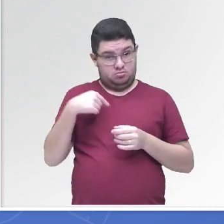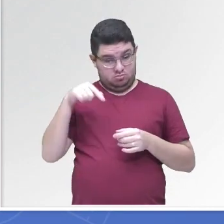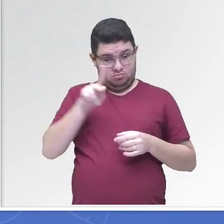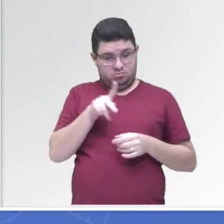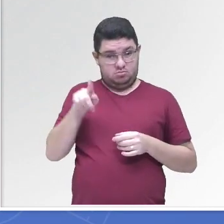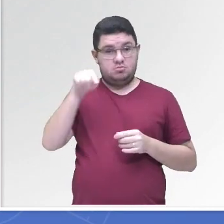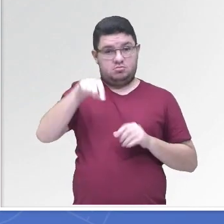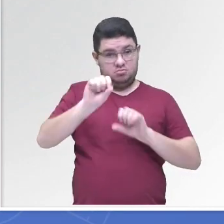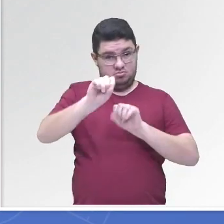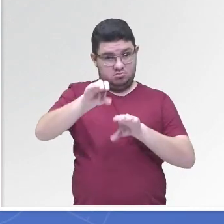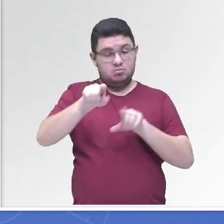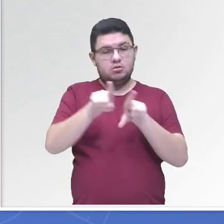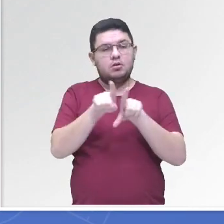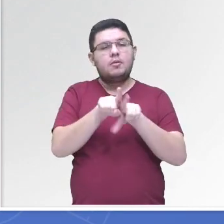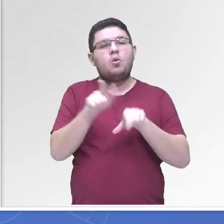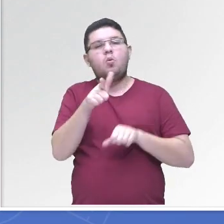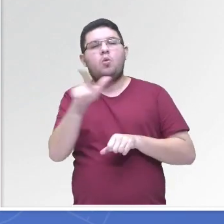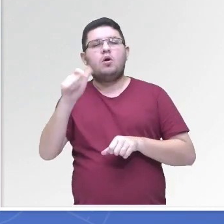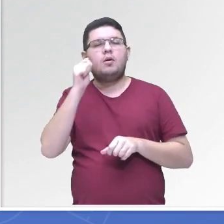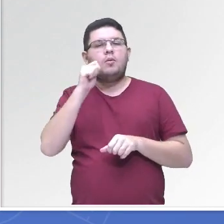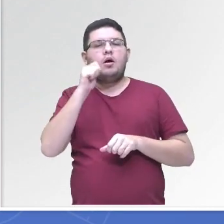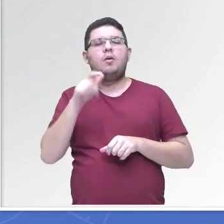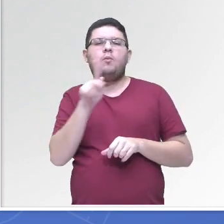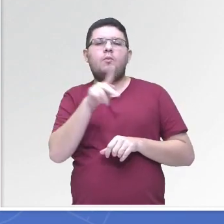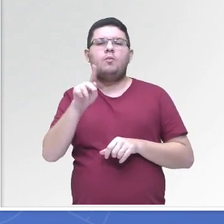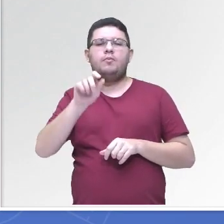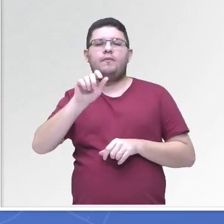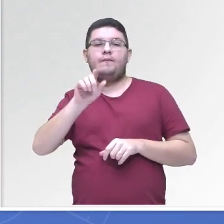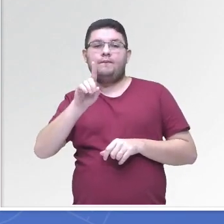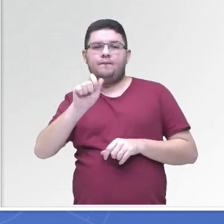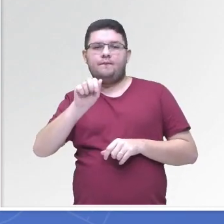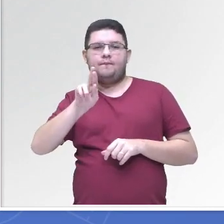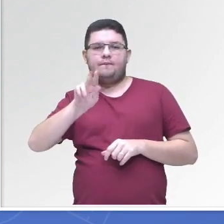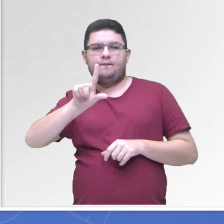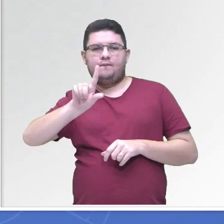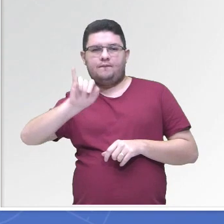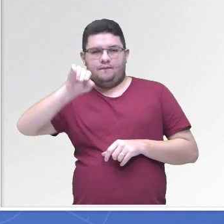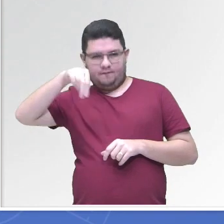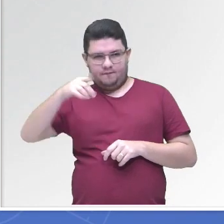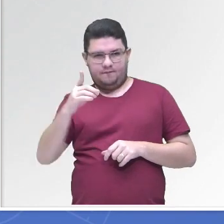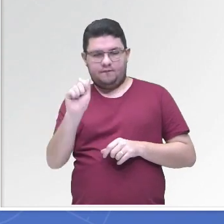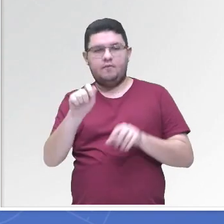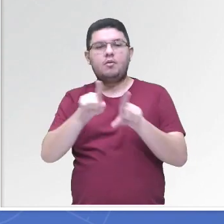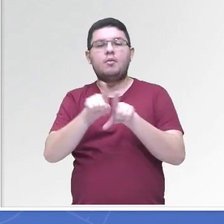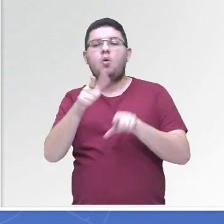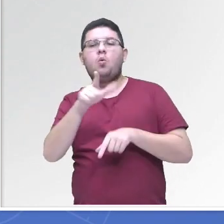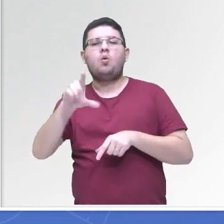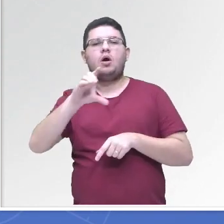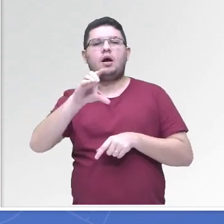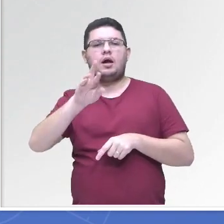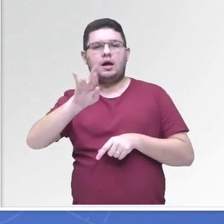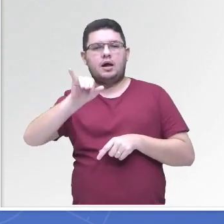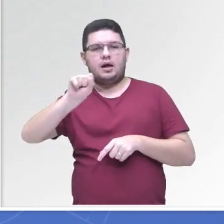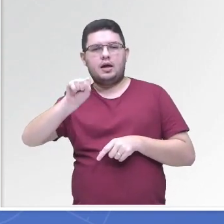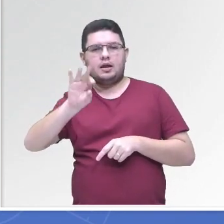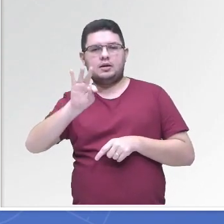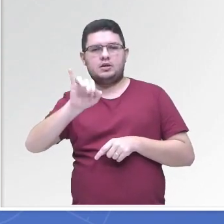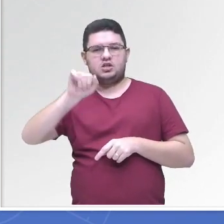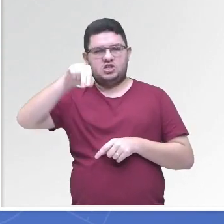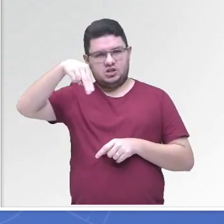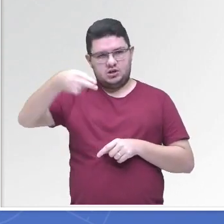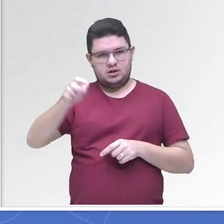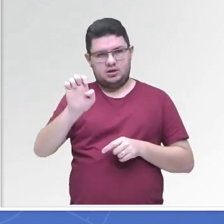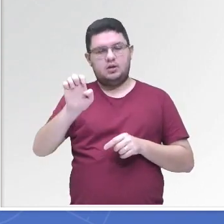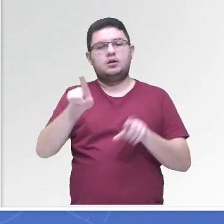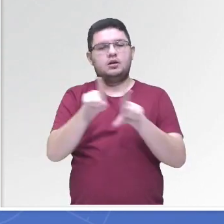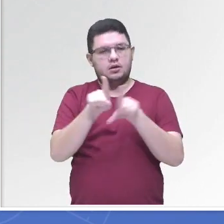Cristiane, que estão lá no chat. Caso você tenha alguma dúvida, fala com elas lá, que elas vão ajudar vocês também respondendo